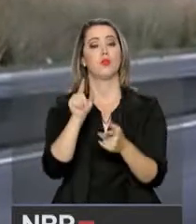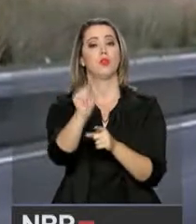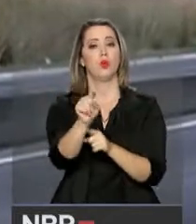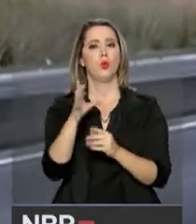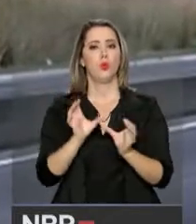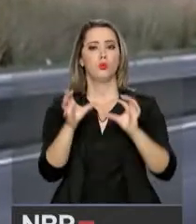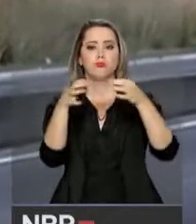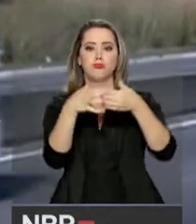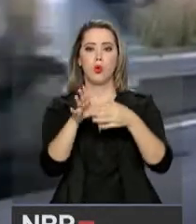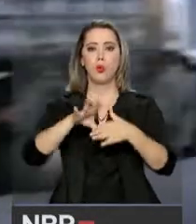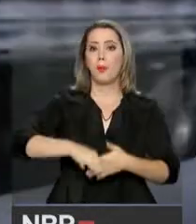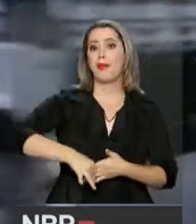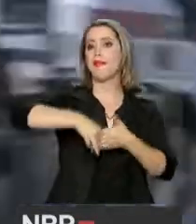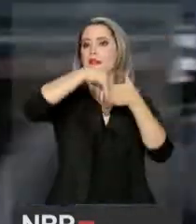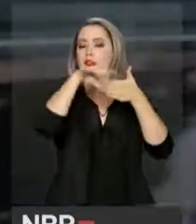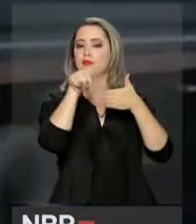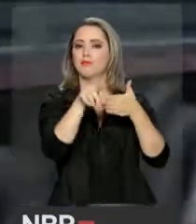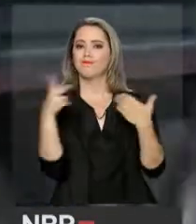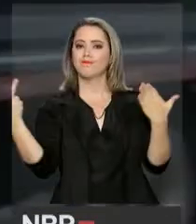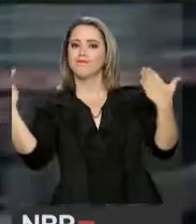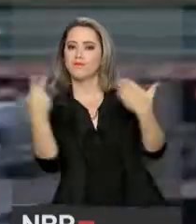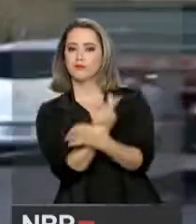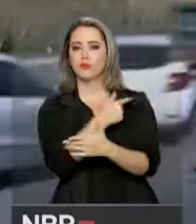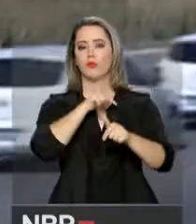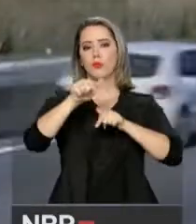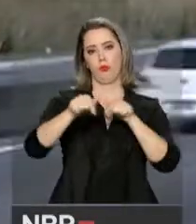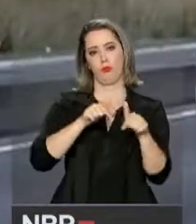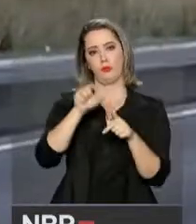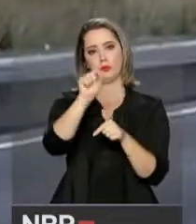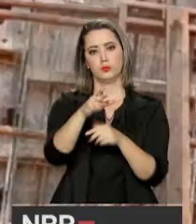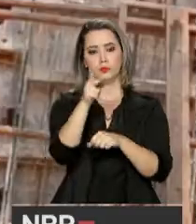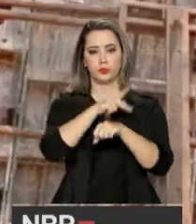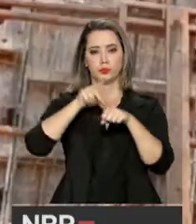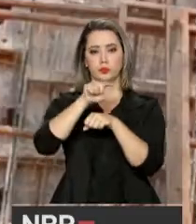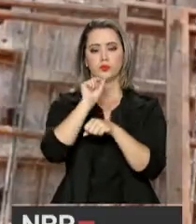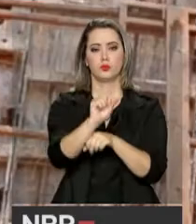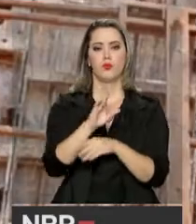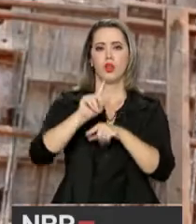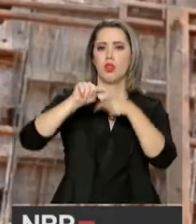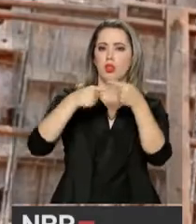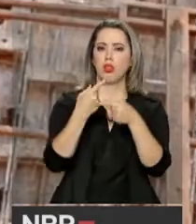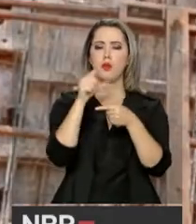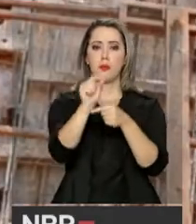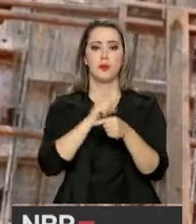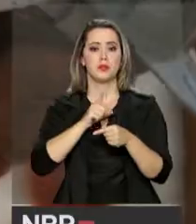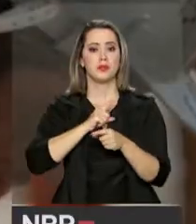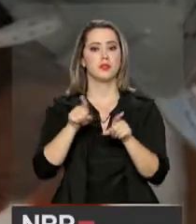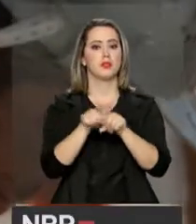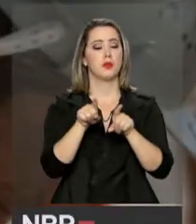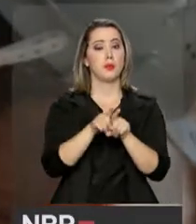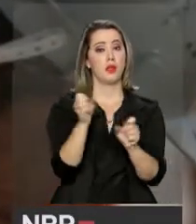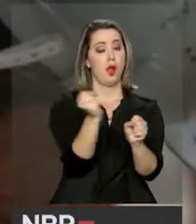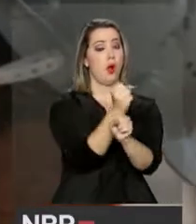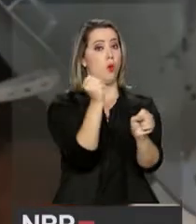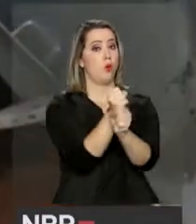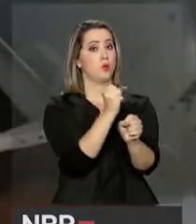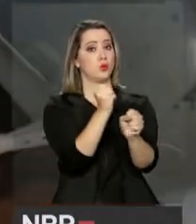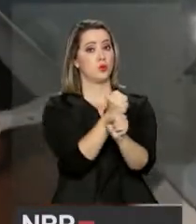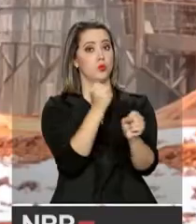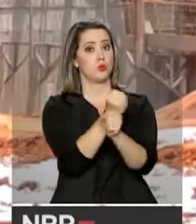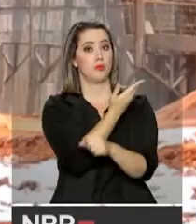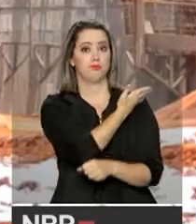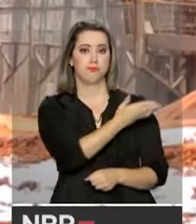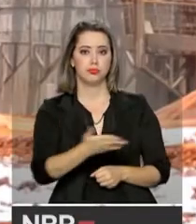o setor lidera o número de acidentes de trabalho no país. Logo depois aparece no ranking a construção